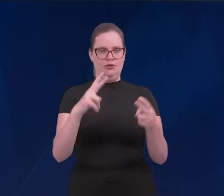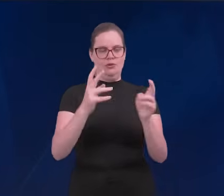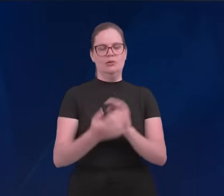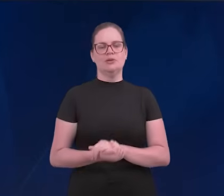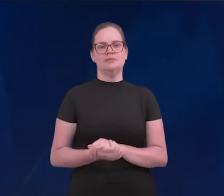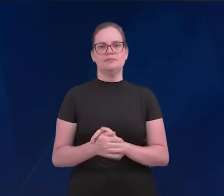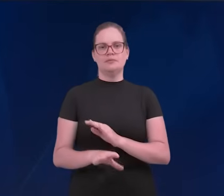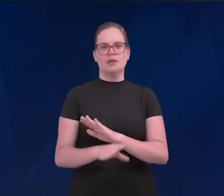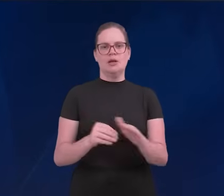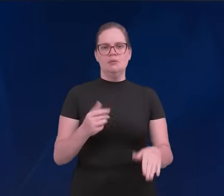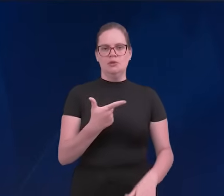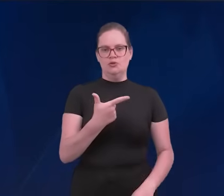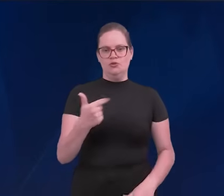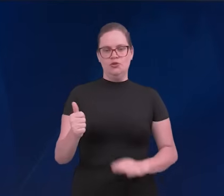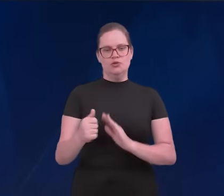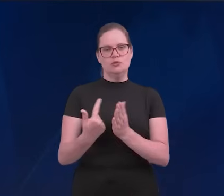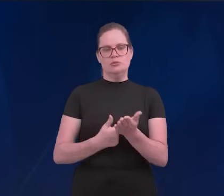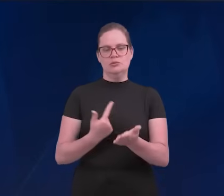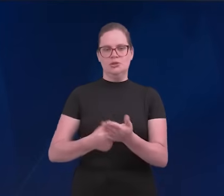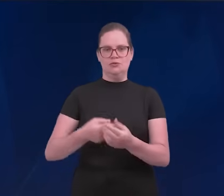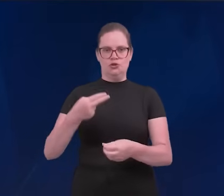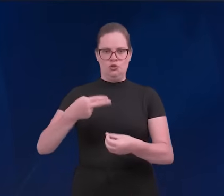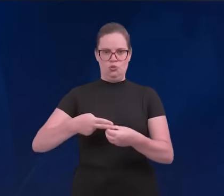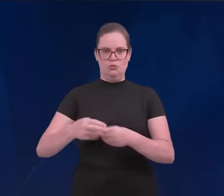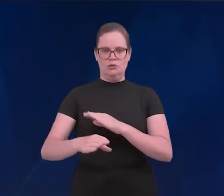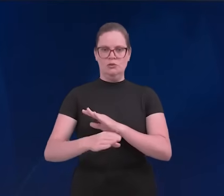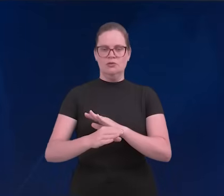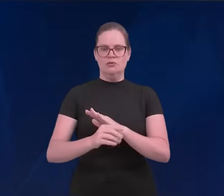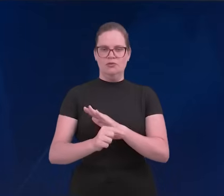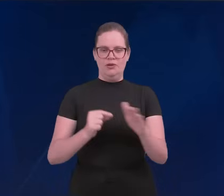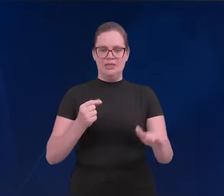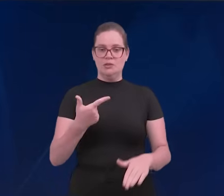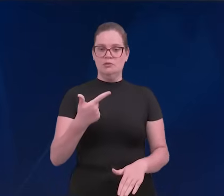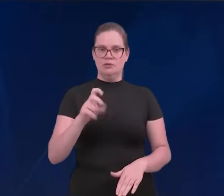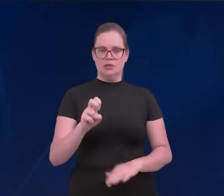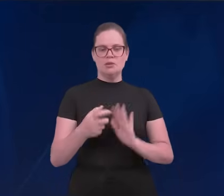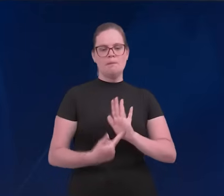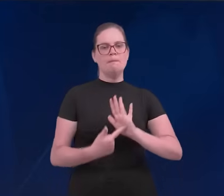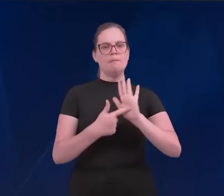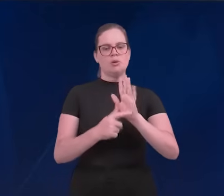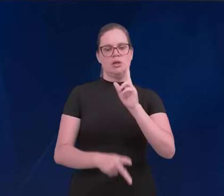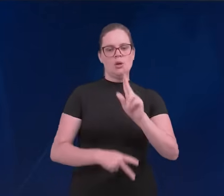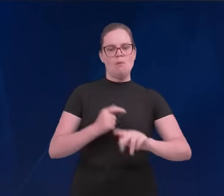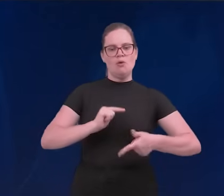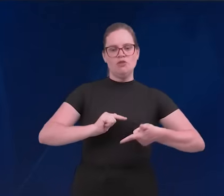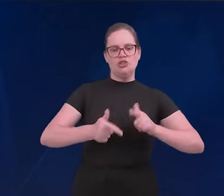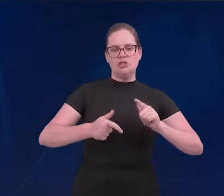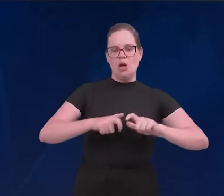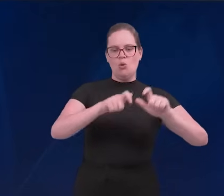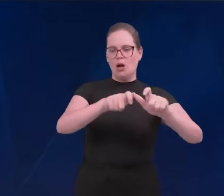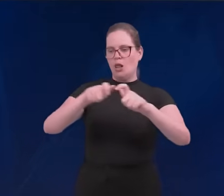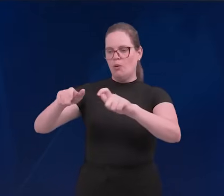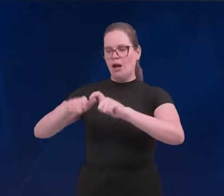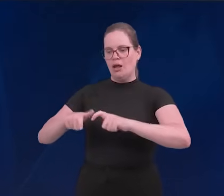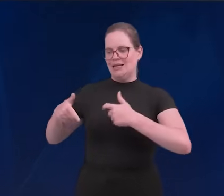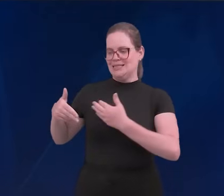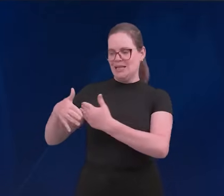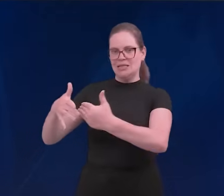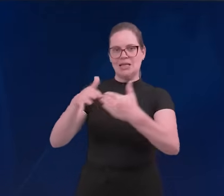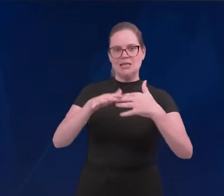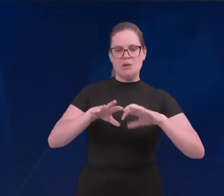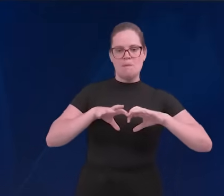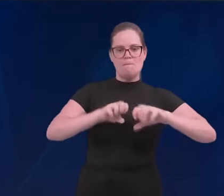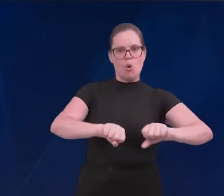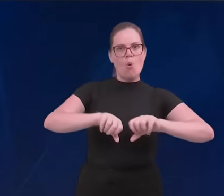Capítulo 21 de Números, verso 25, informa que Israel tomou todas as cidades e aldeias